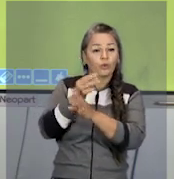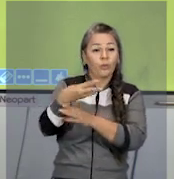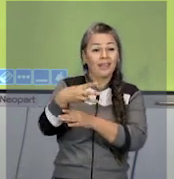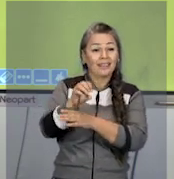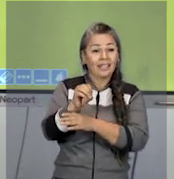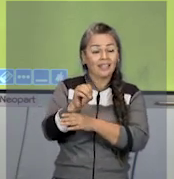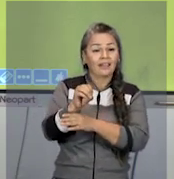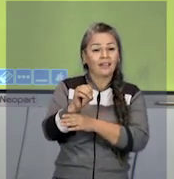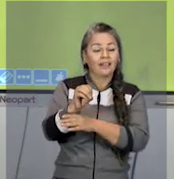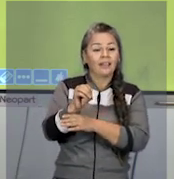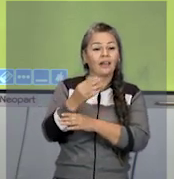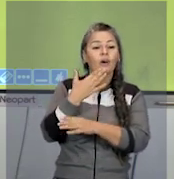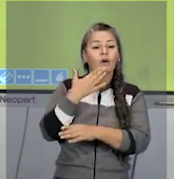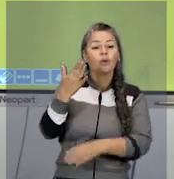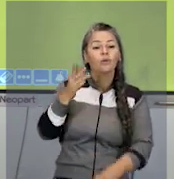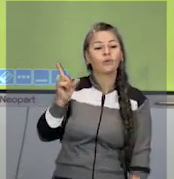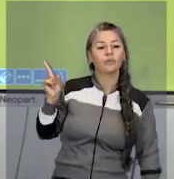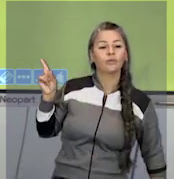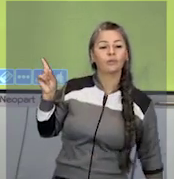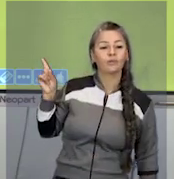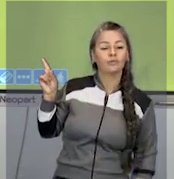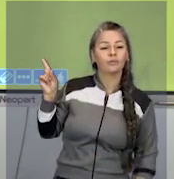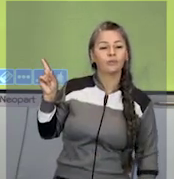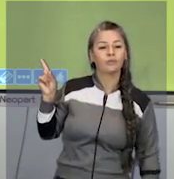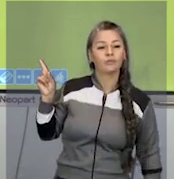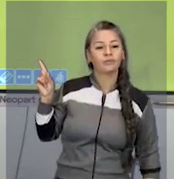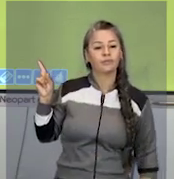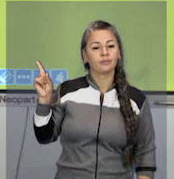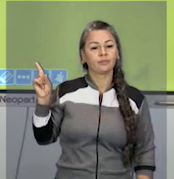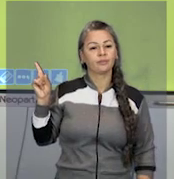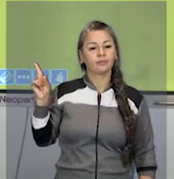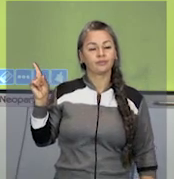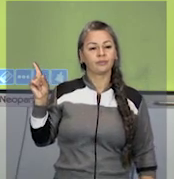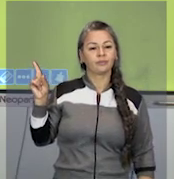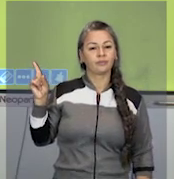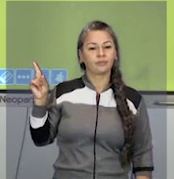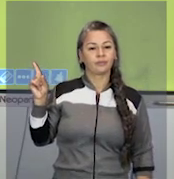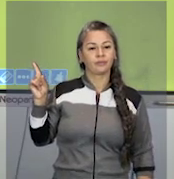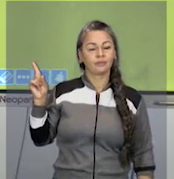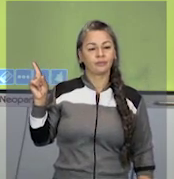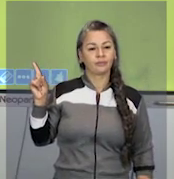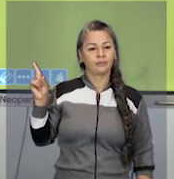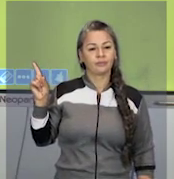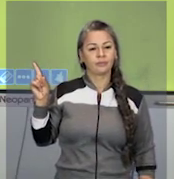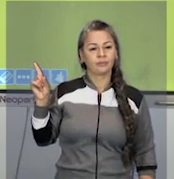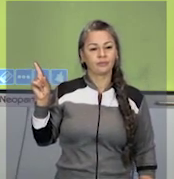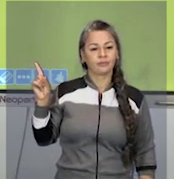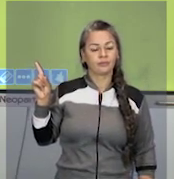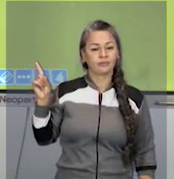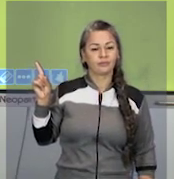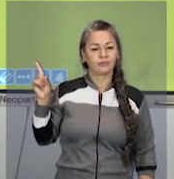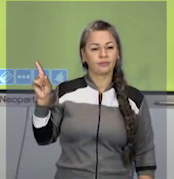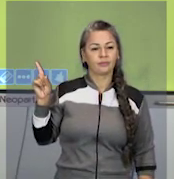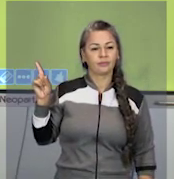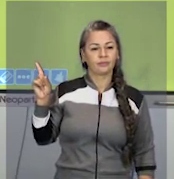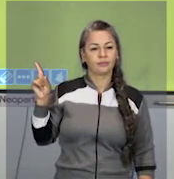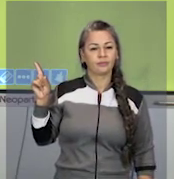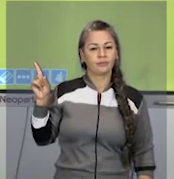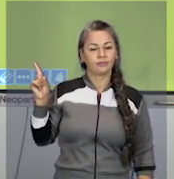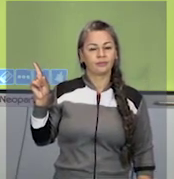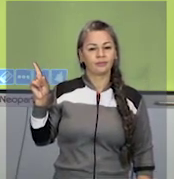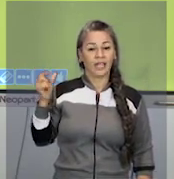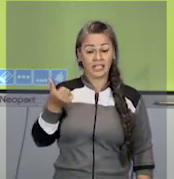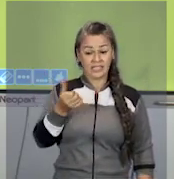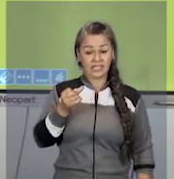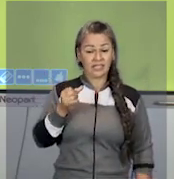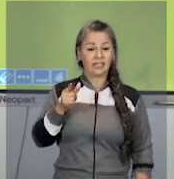garrafa, o que eu entendo? Que 30 equivale a 100%, 16 vai equivaler a X.